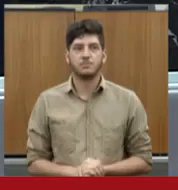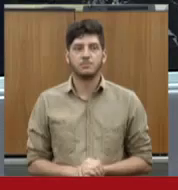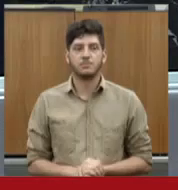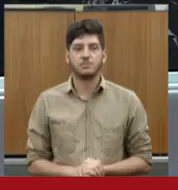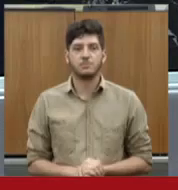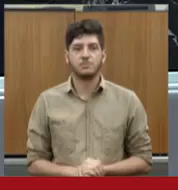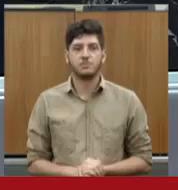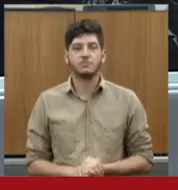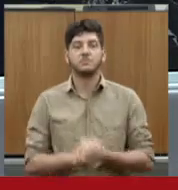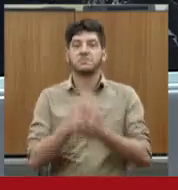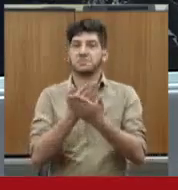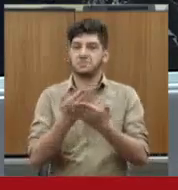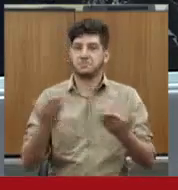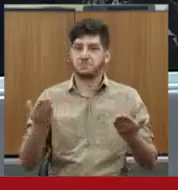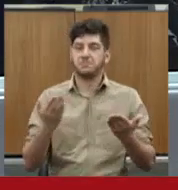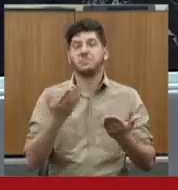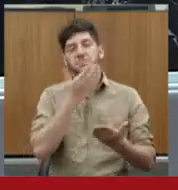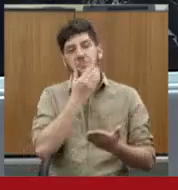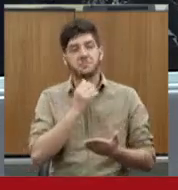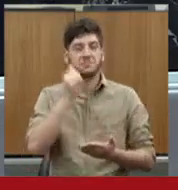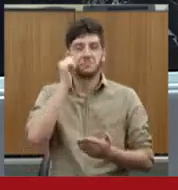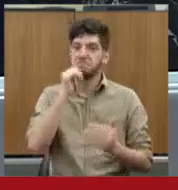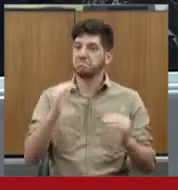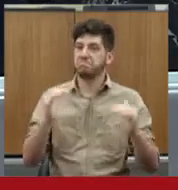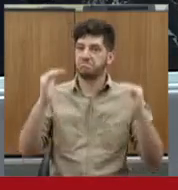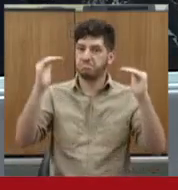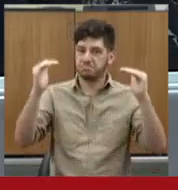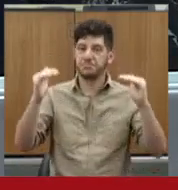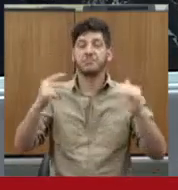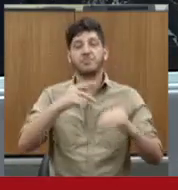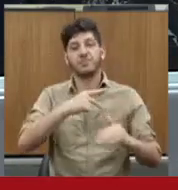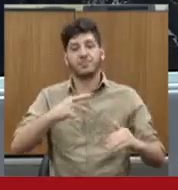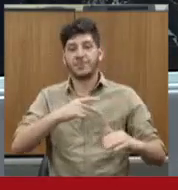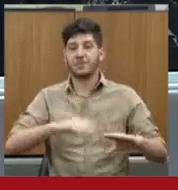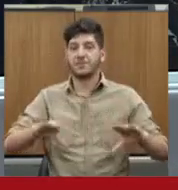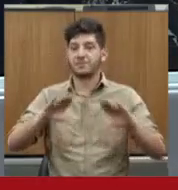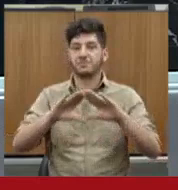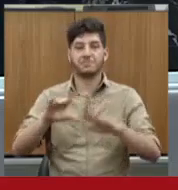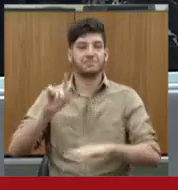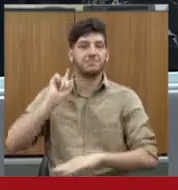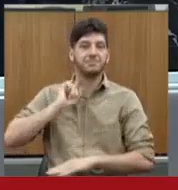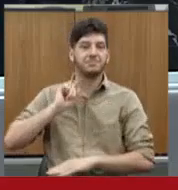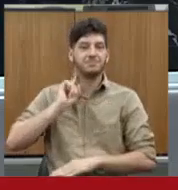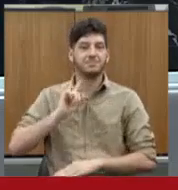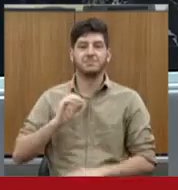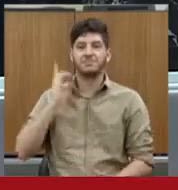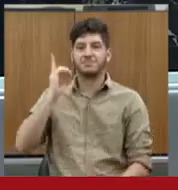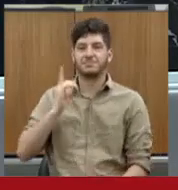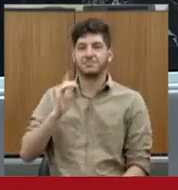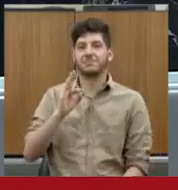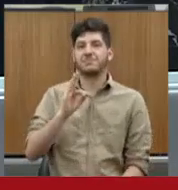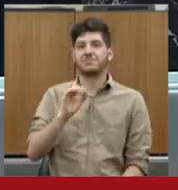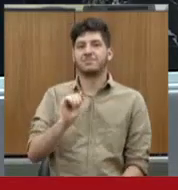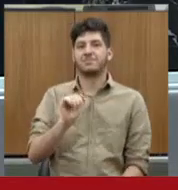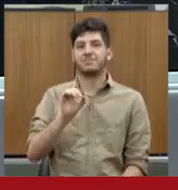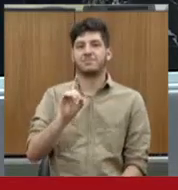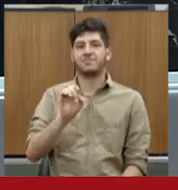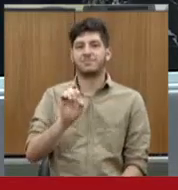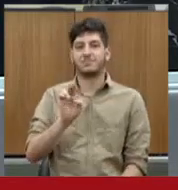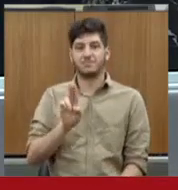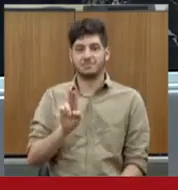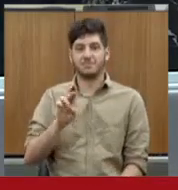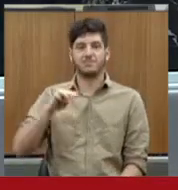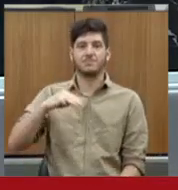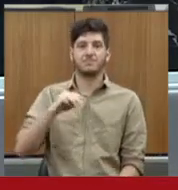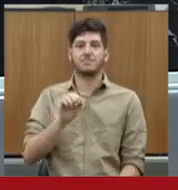Senhoras e senhores, com a palavra o presidente da Assembleia Legislativa de Minas Gerais, deputado Tadeu Martins Leite.